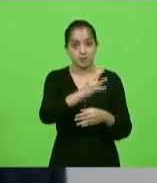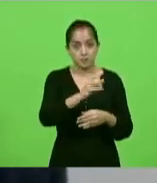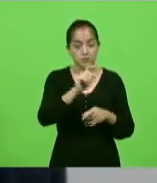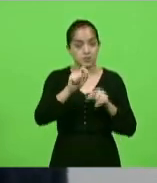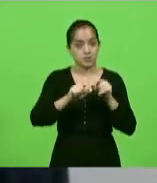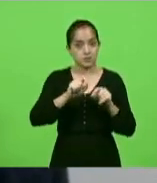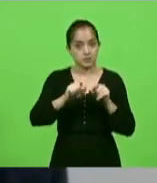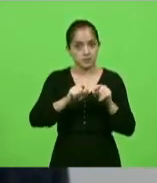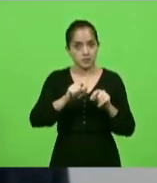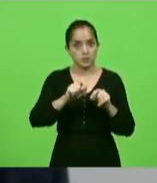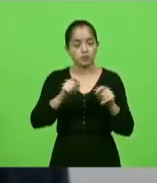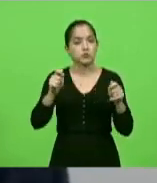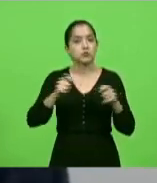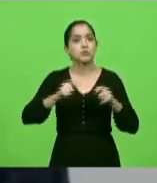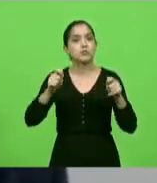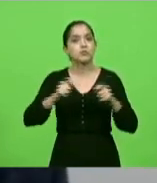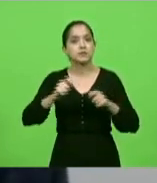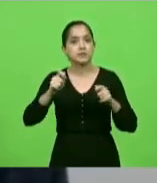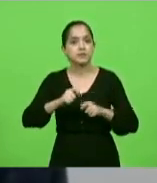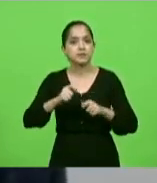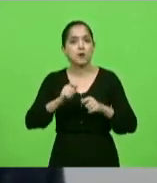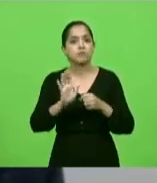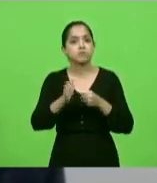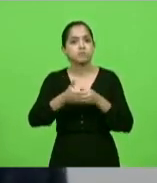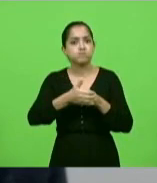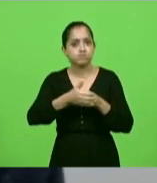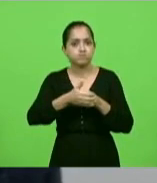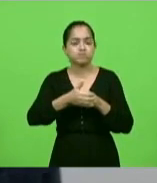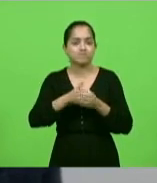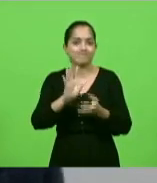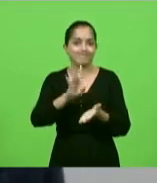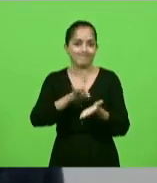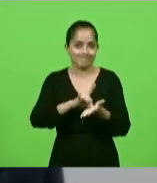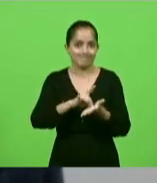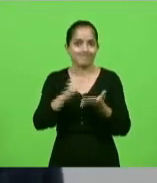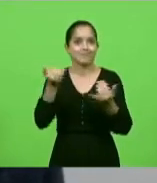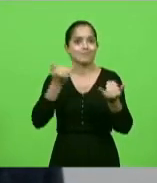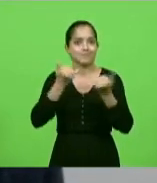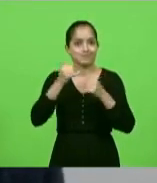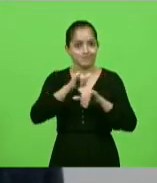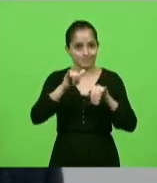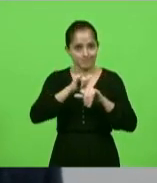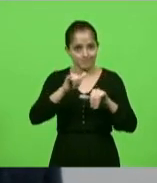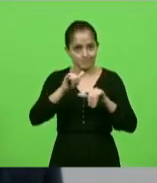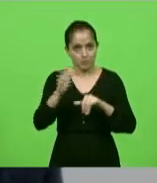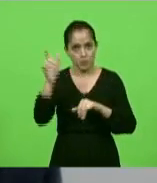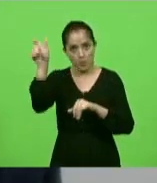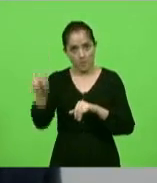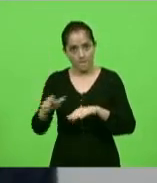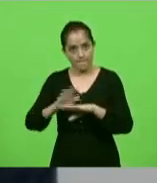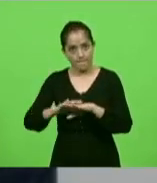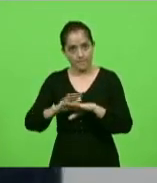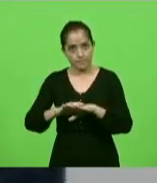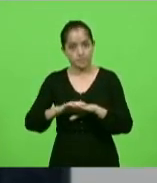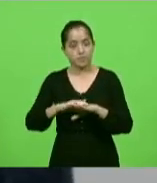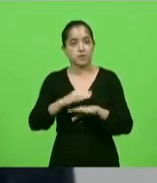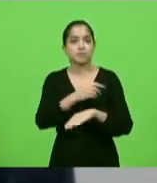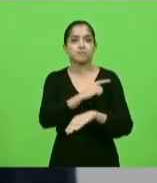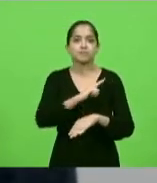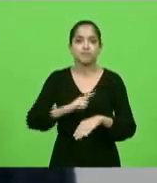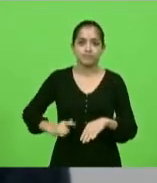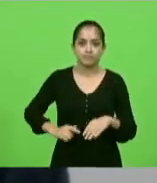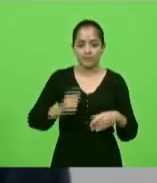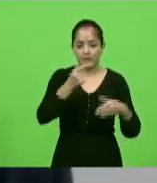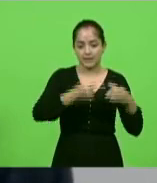respeito do potencial encobrimento da realidade nas informações prestadas pelo senhor governador do Estado à